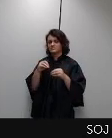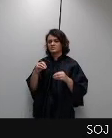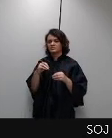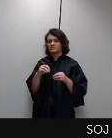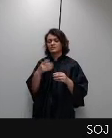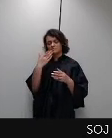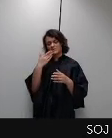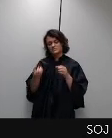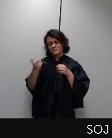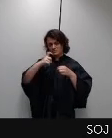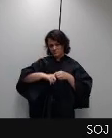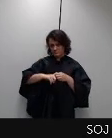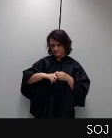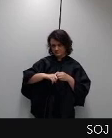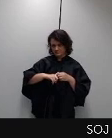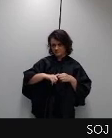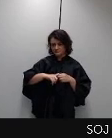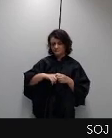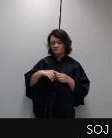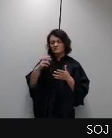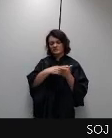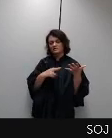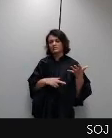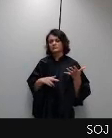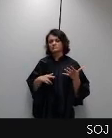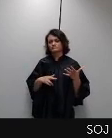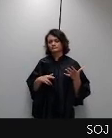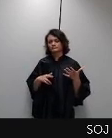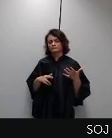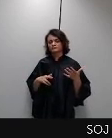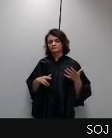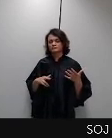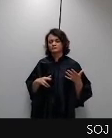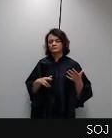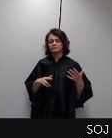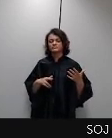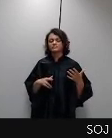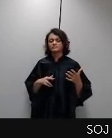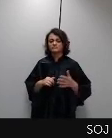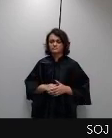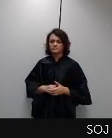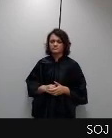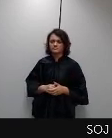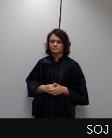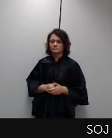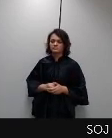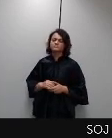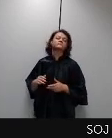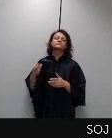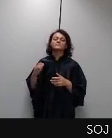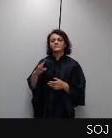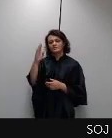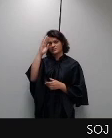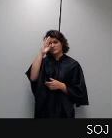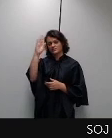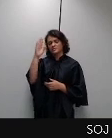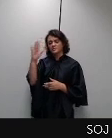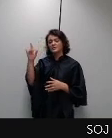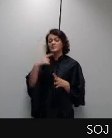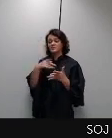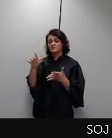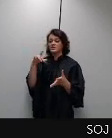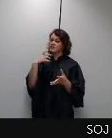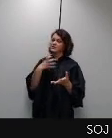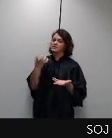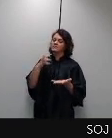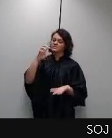mas o relator por Óbvio aí Aqui tem no caso a primazia de falar só só queria fazer o registro que eu também